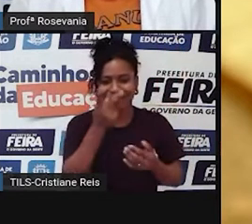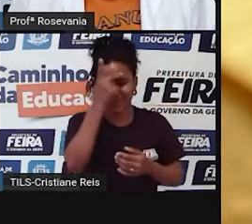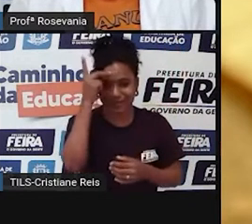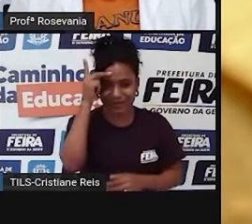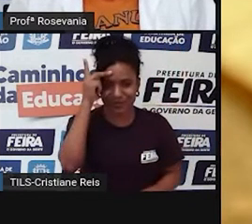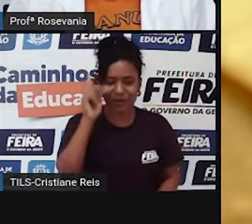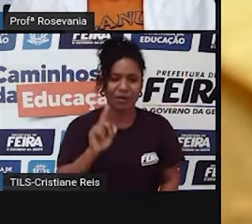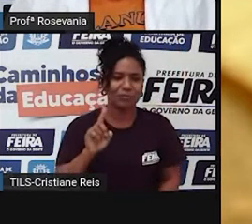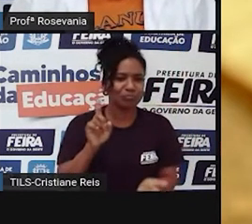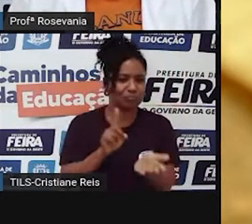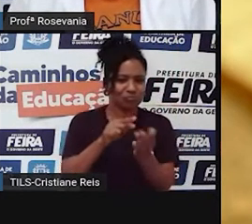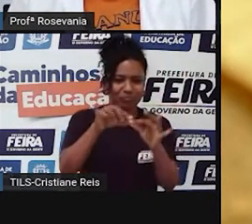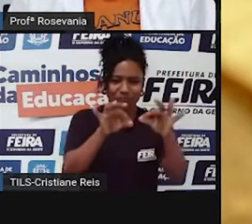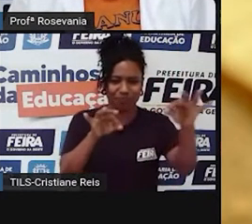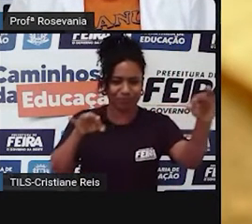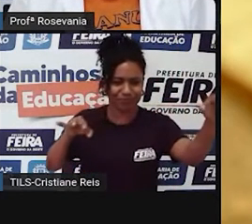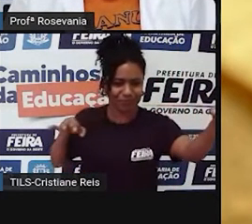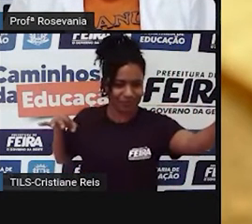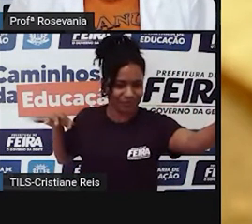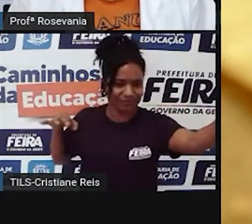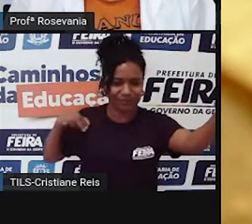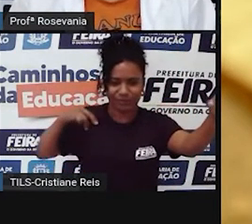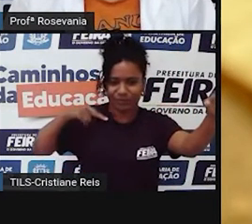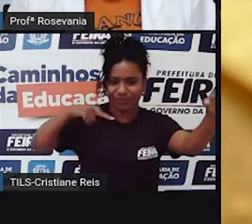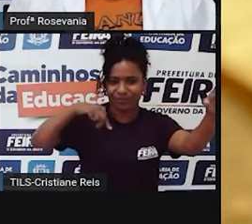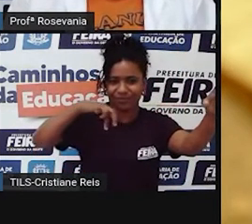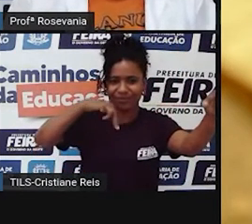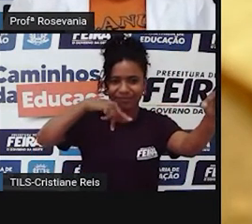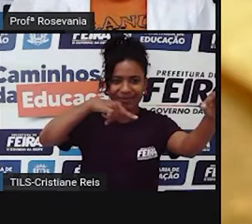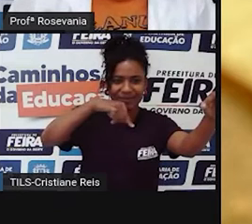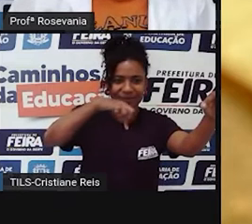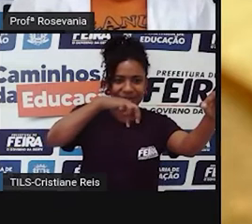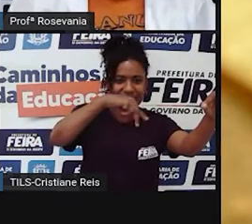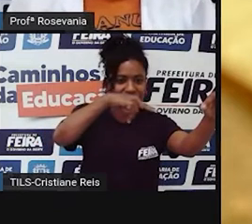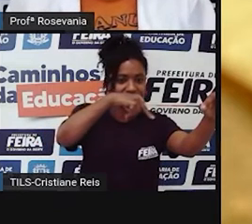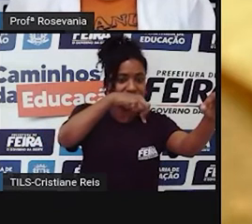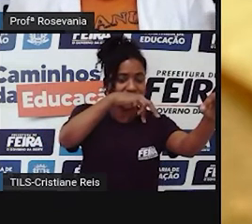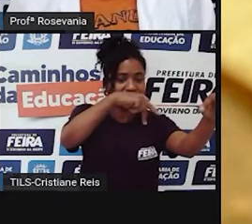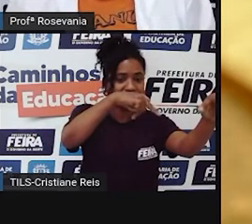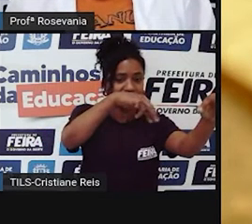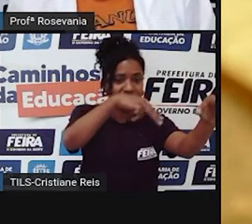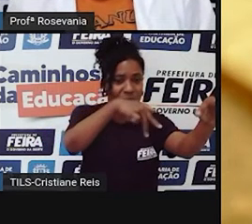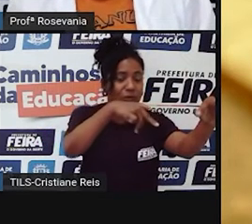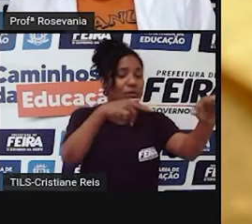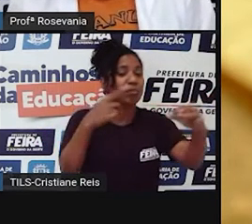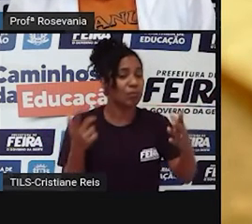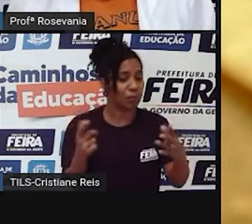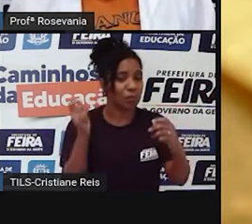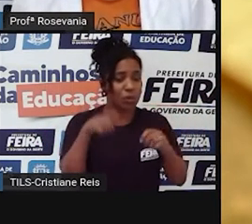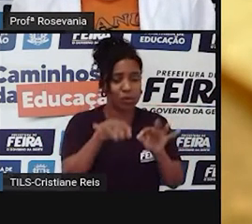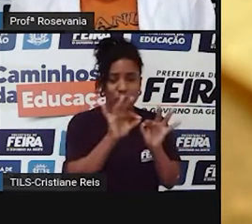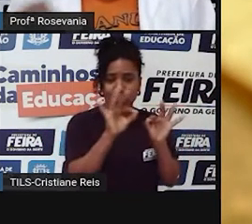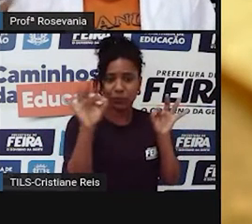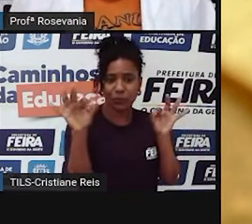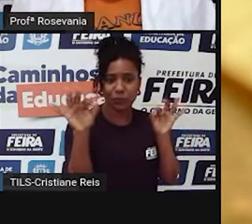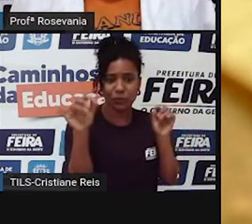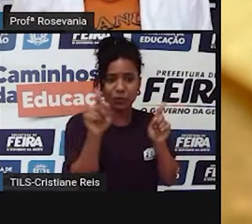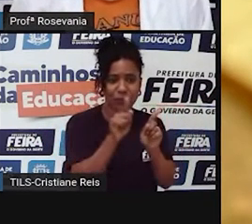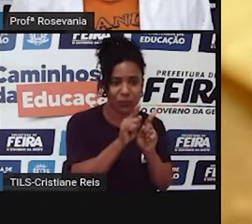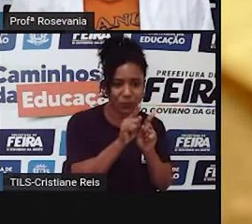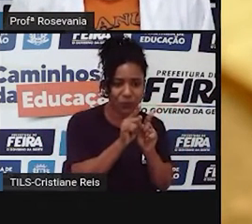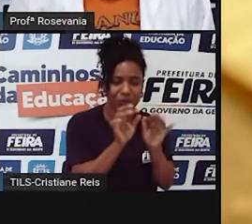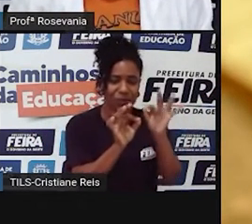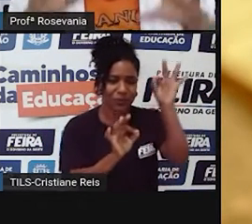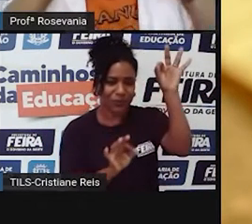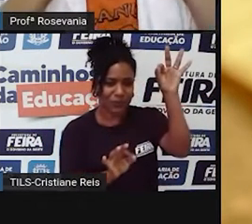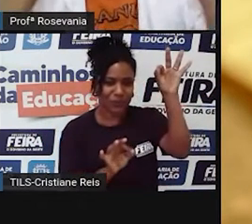para a gente entender que quando a gente fala de escalas, a gente pode estar reduzindo ou ampliando coisas. Quem nunca fez, né,